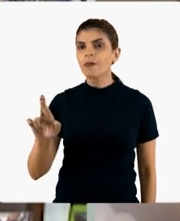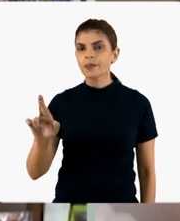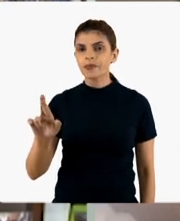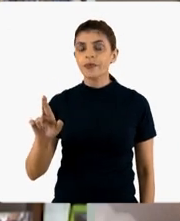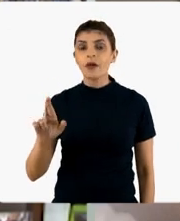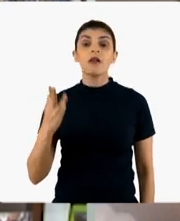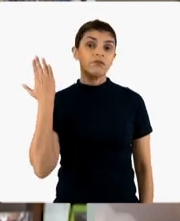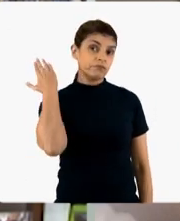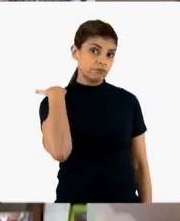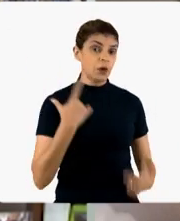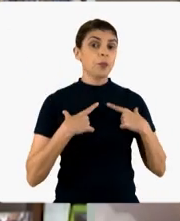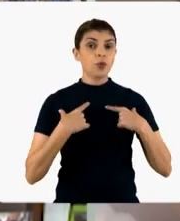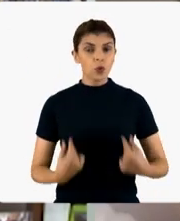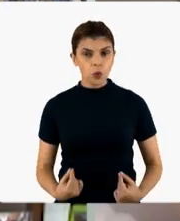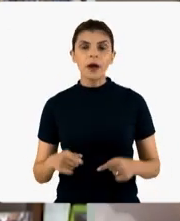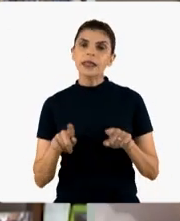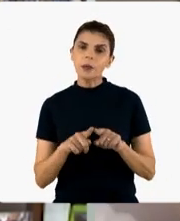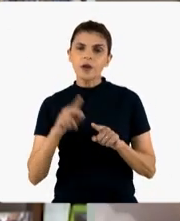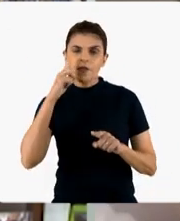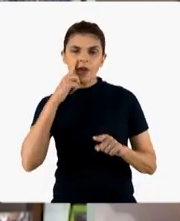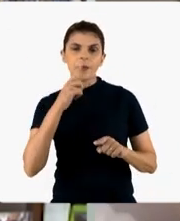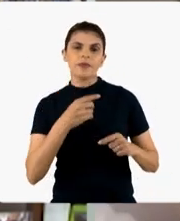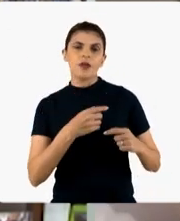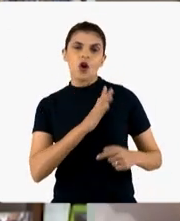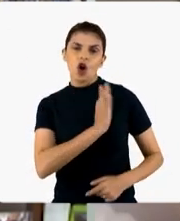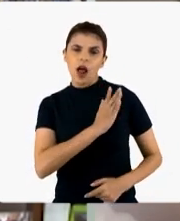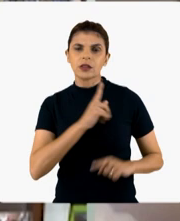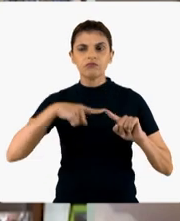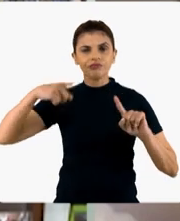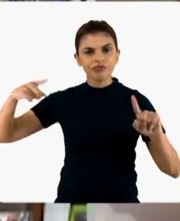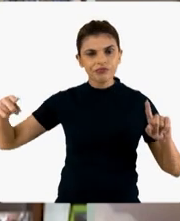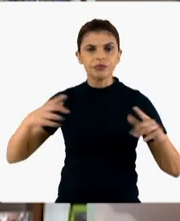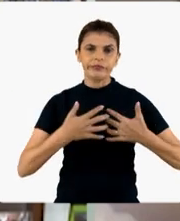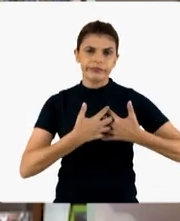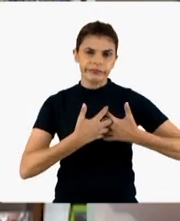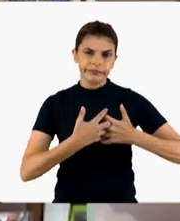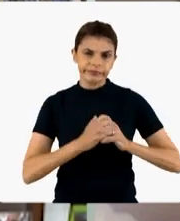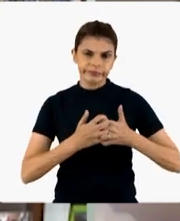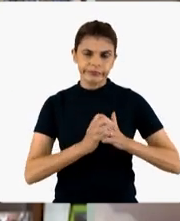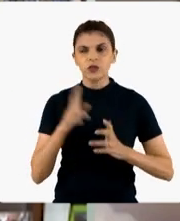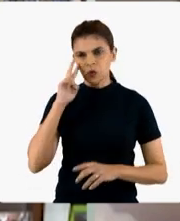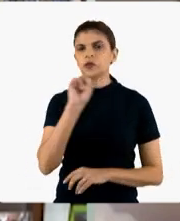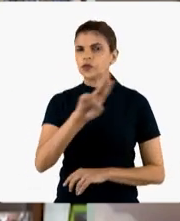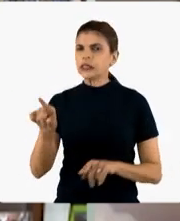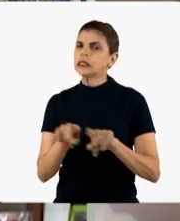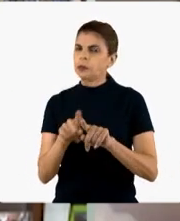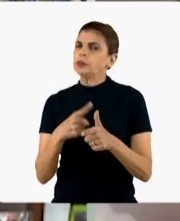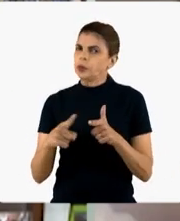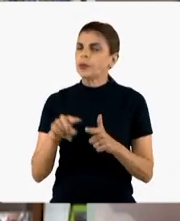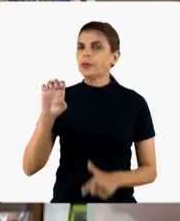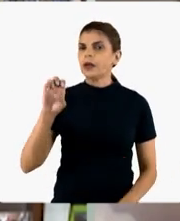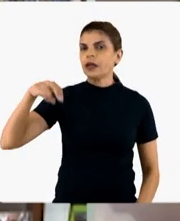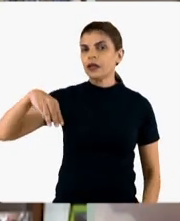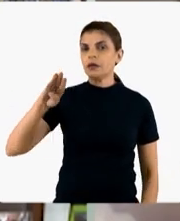com ecocardiograma, angiotensina, se tiver acessível, né? Mas é algo que a gente tem visto também. Embolia.